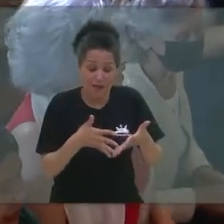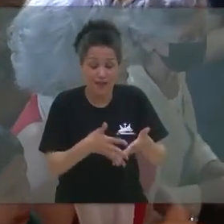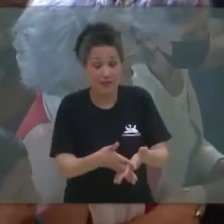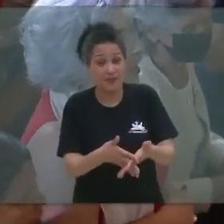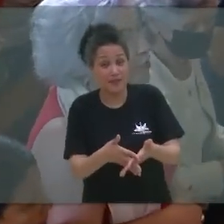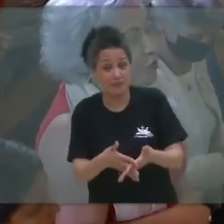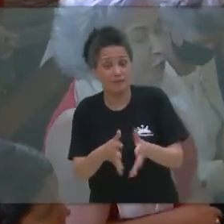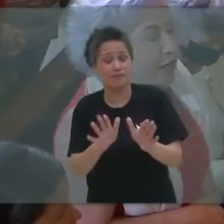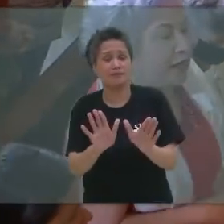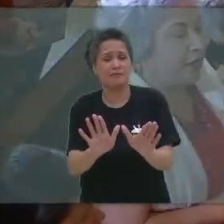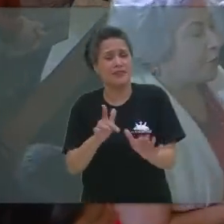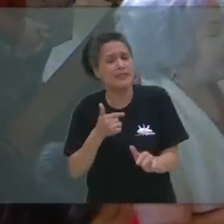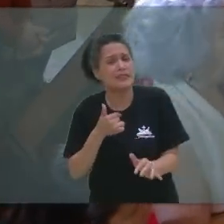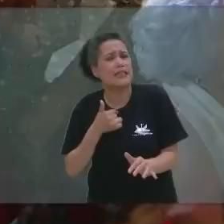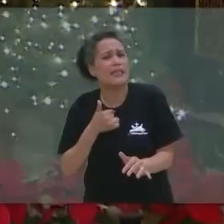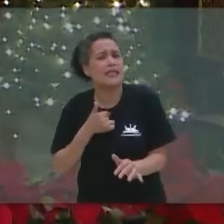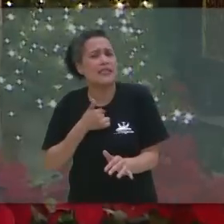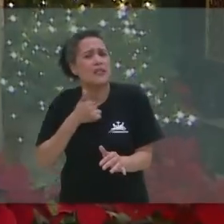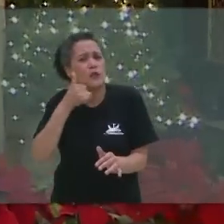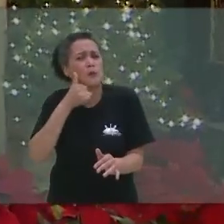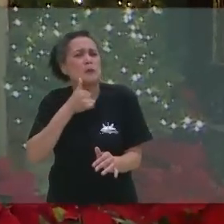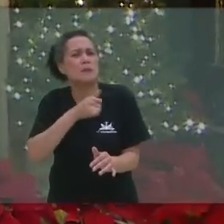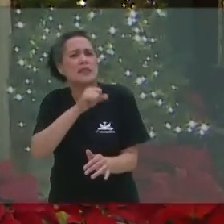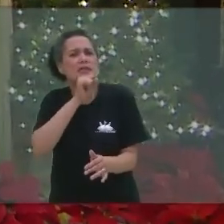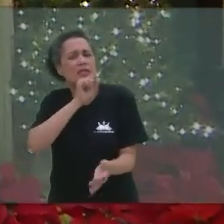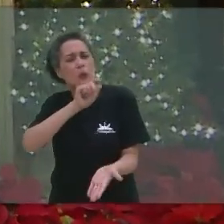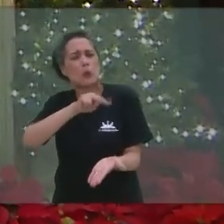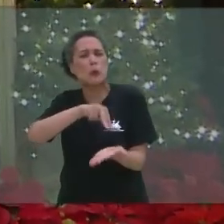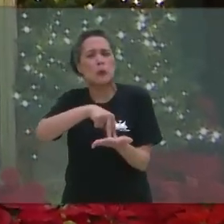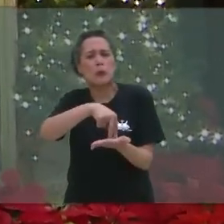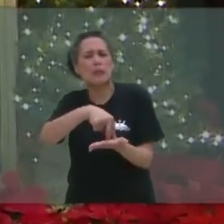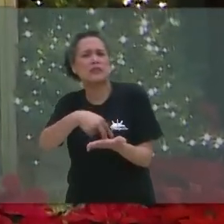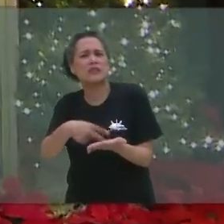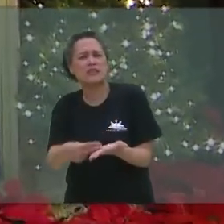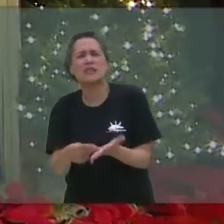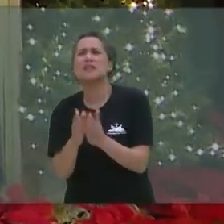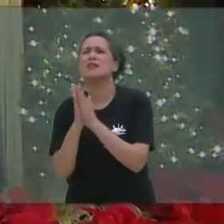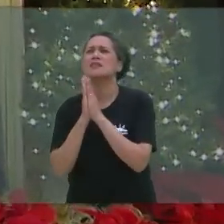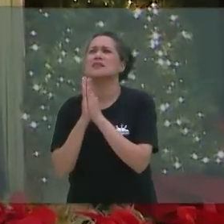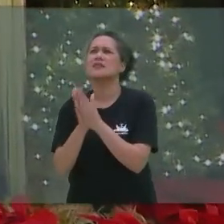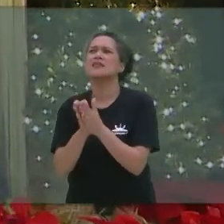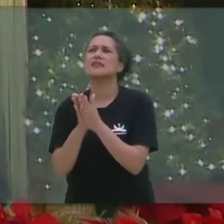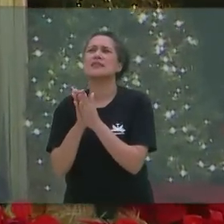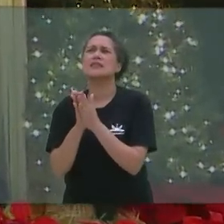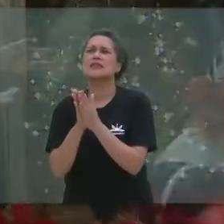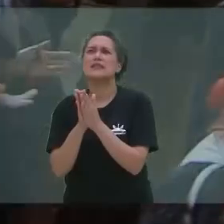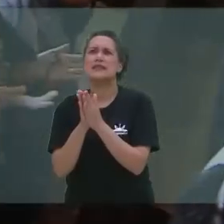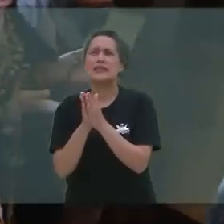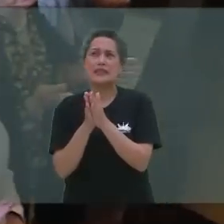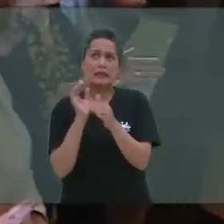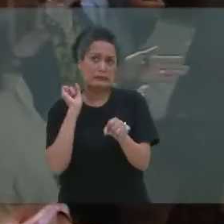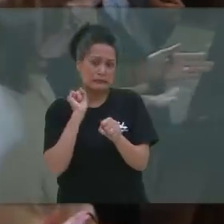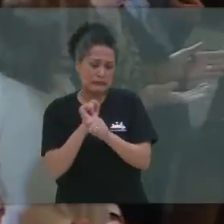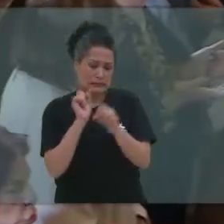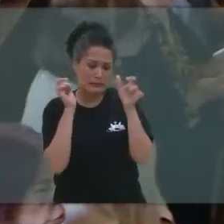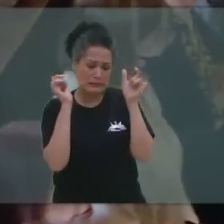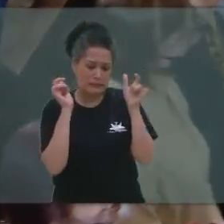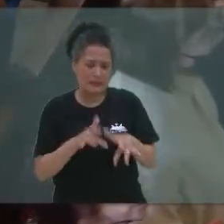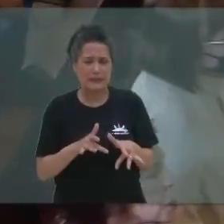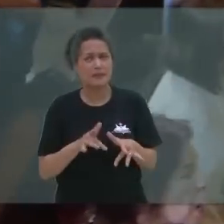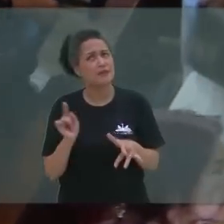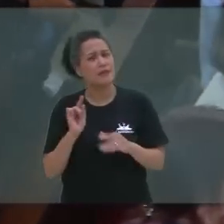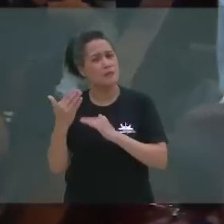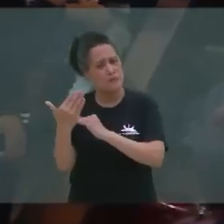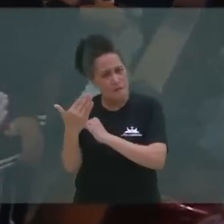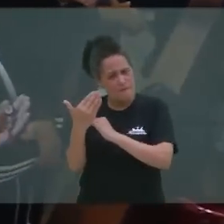Se acaso eu cair, não me deixe desistir. Me